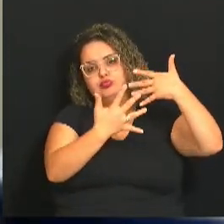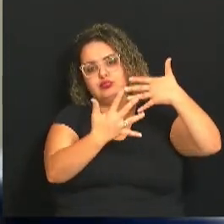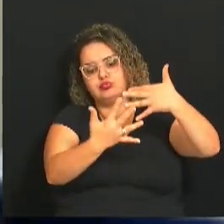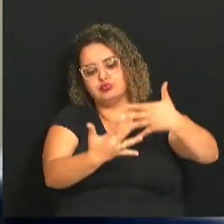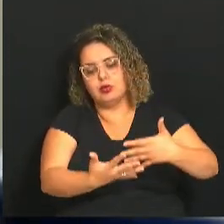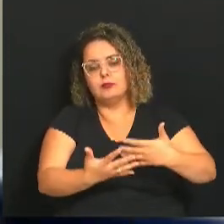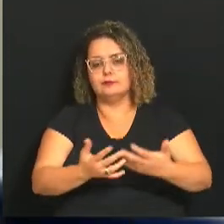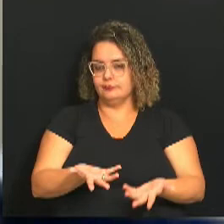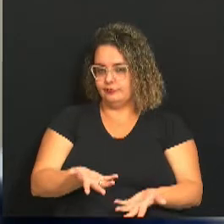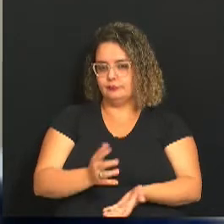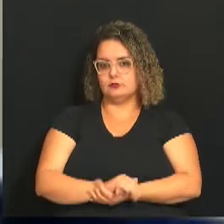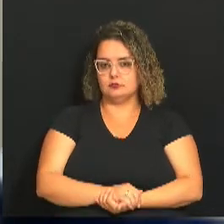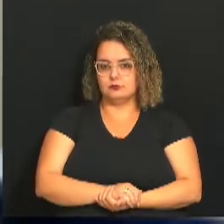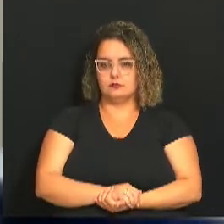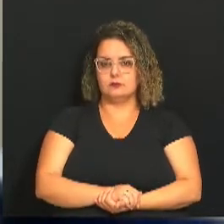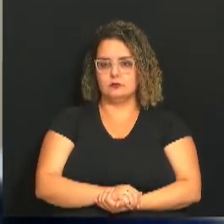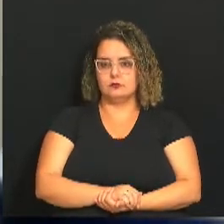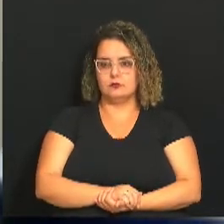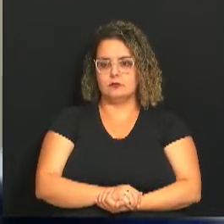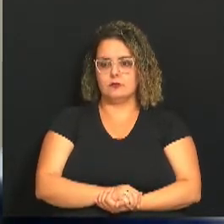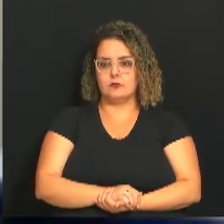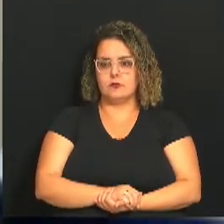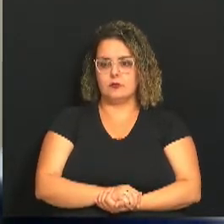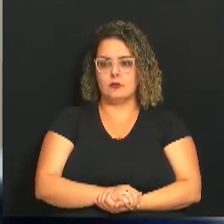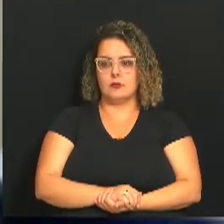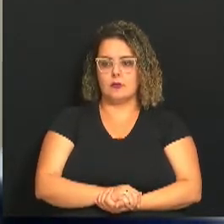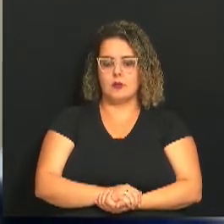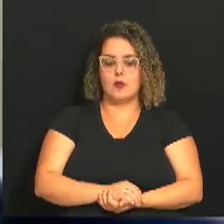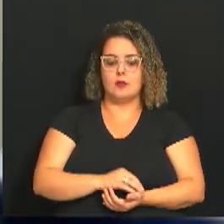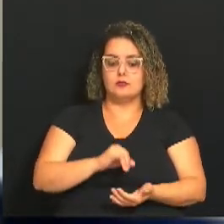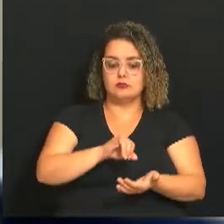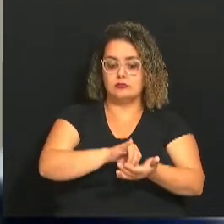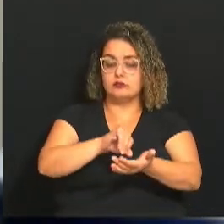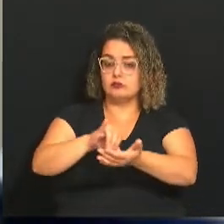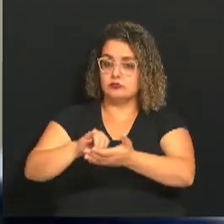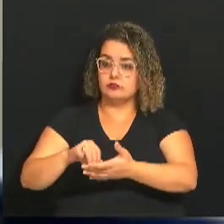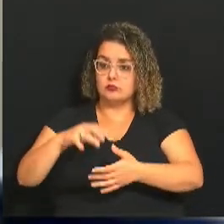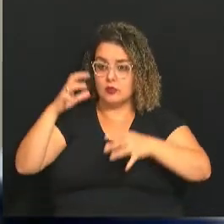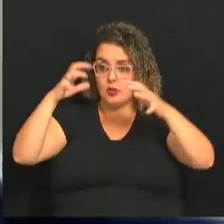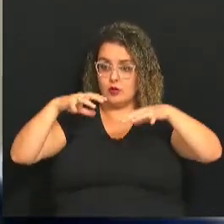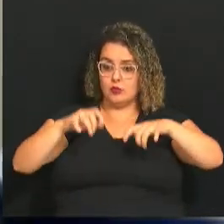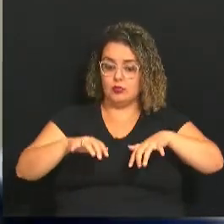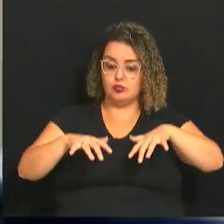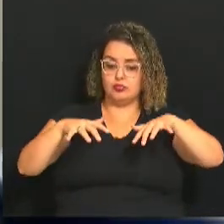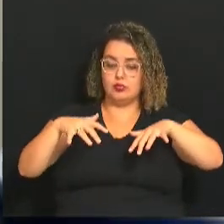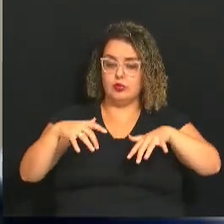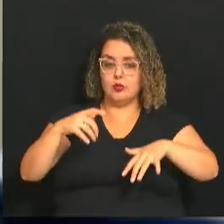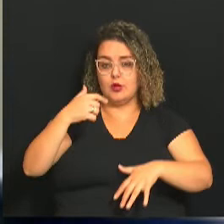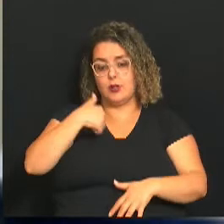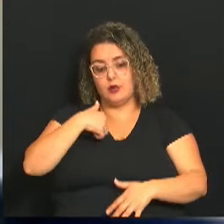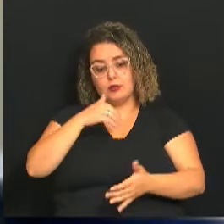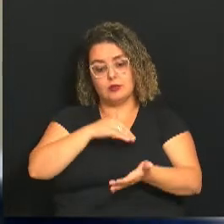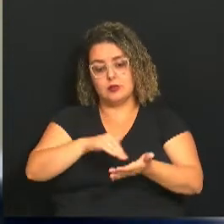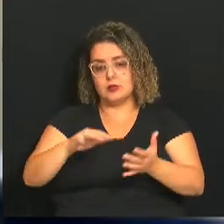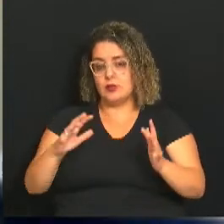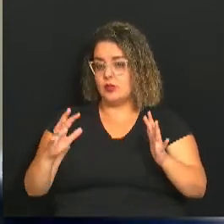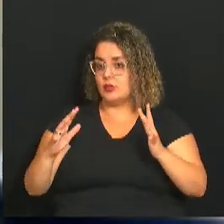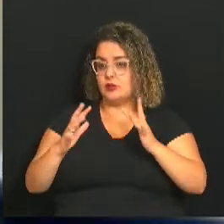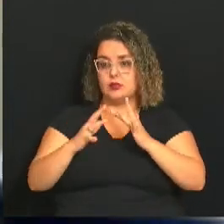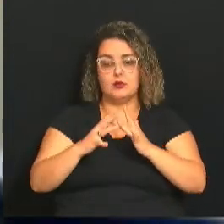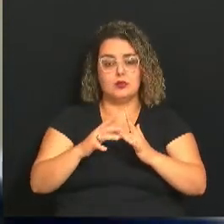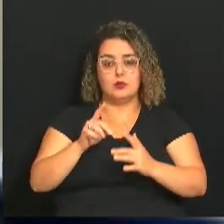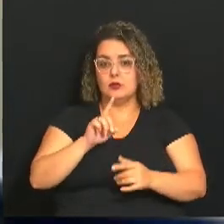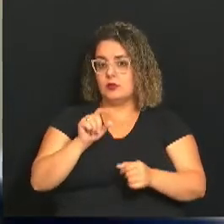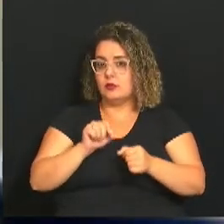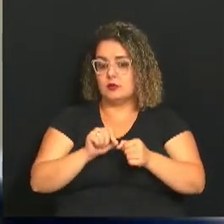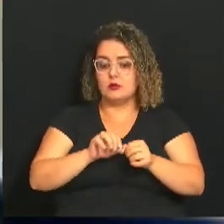pontos de alagamento, eu sou da Secretaria de Urbanismo, né? E nós não fazemos esse tipo de